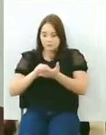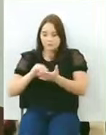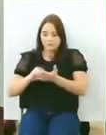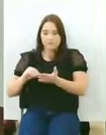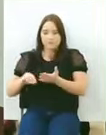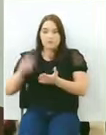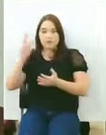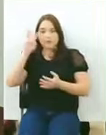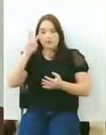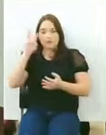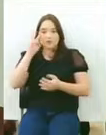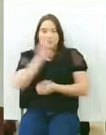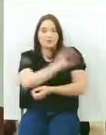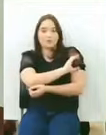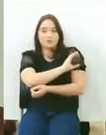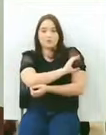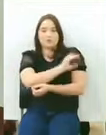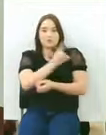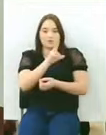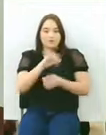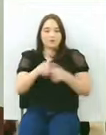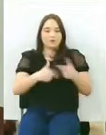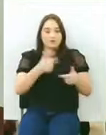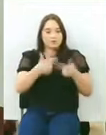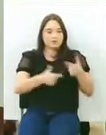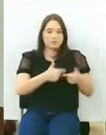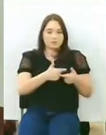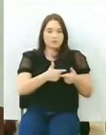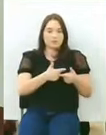foram indicados e a partir de terça-feira o conselho vai